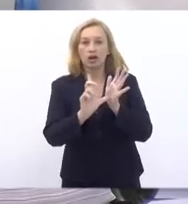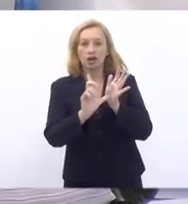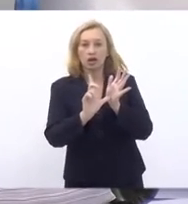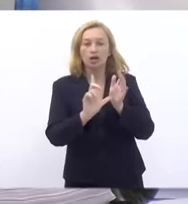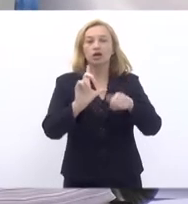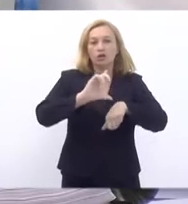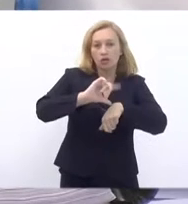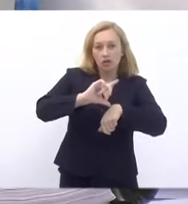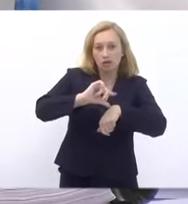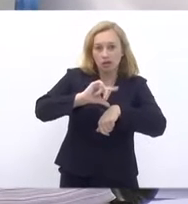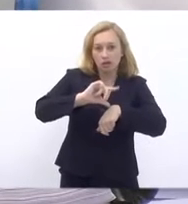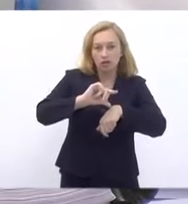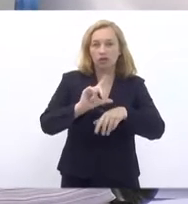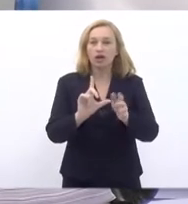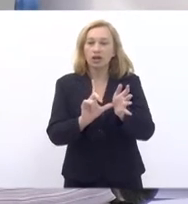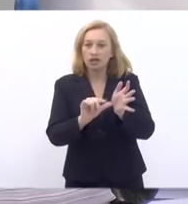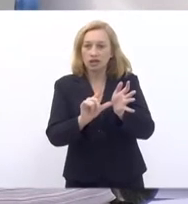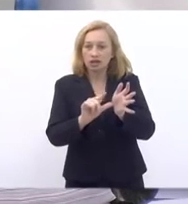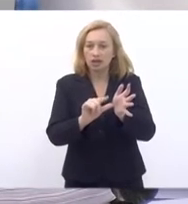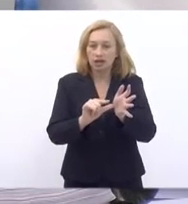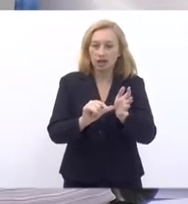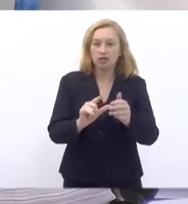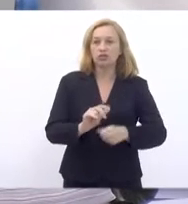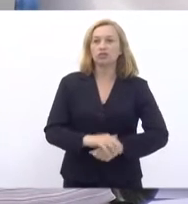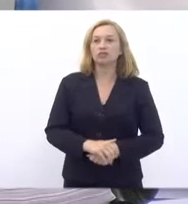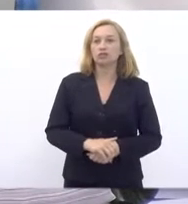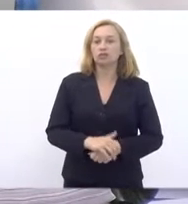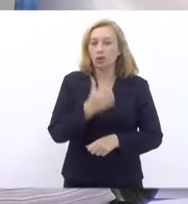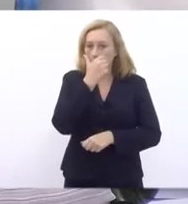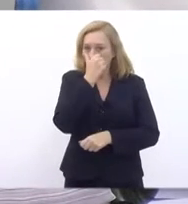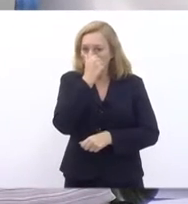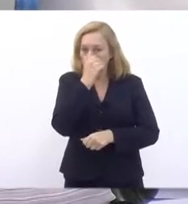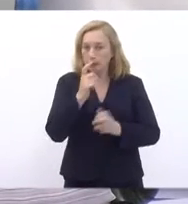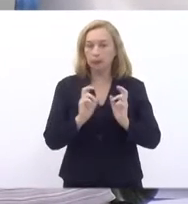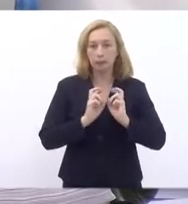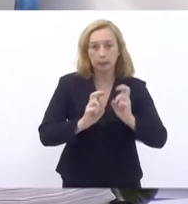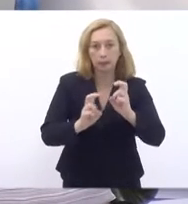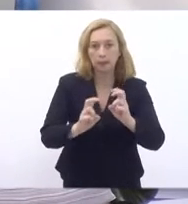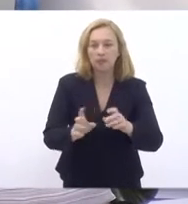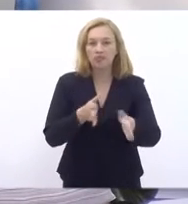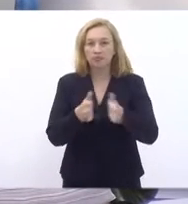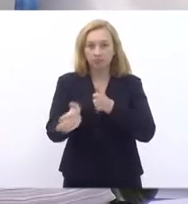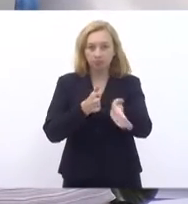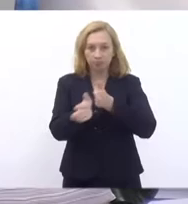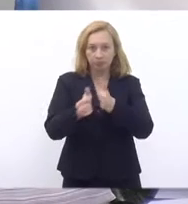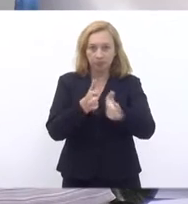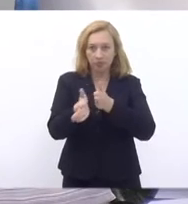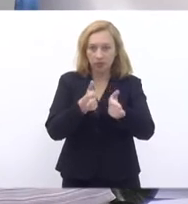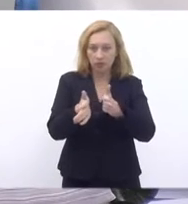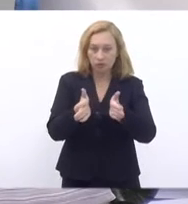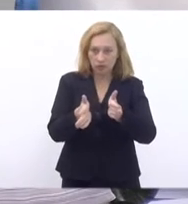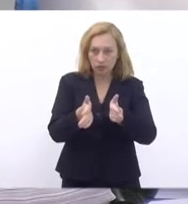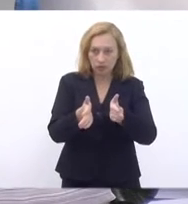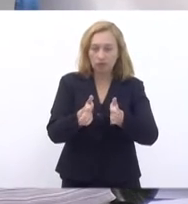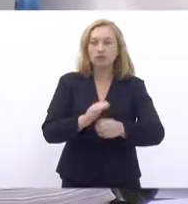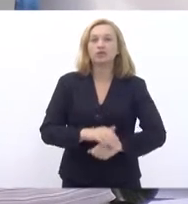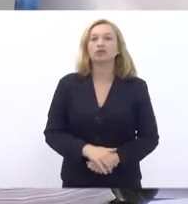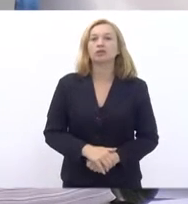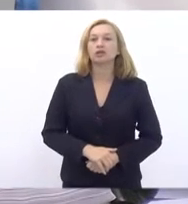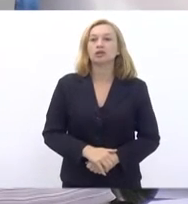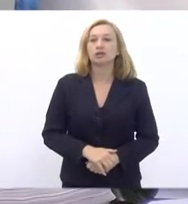e partidas, superlotação das composições durante as viagens, acessibilidade, superlotação das